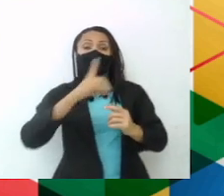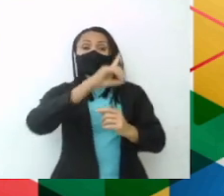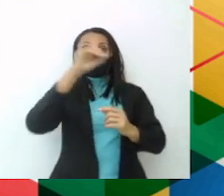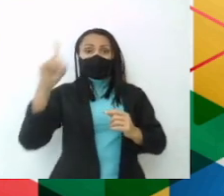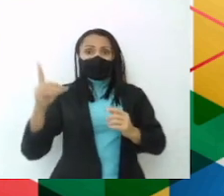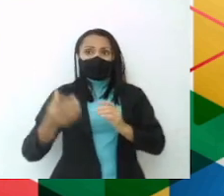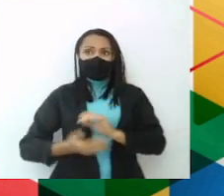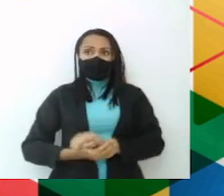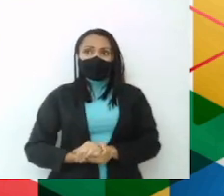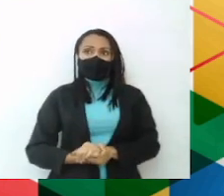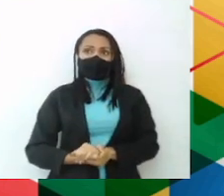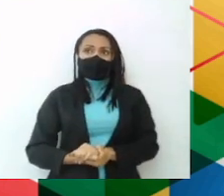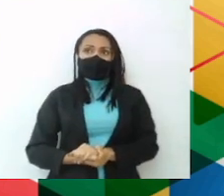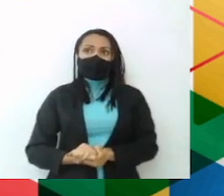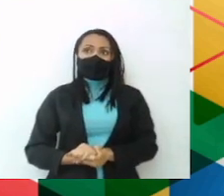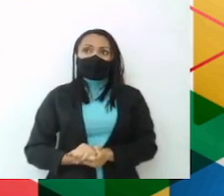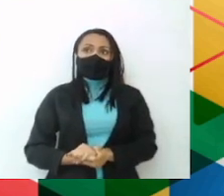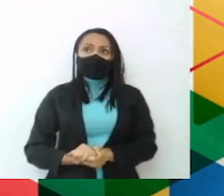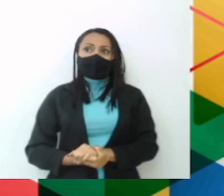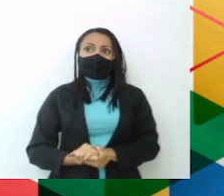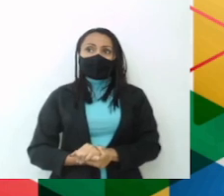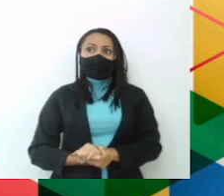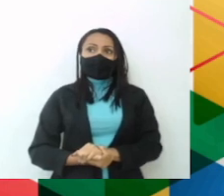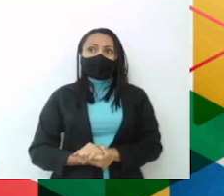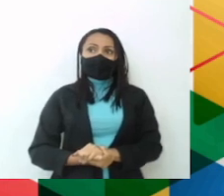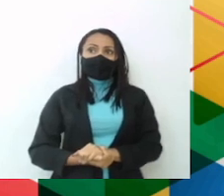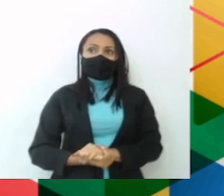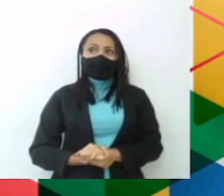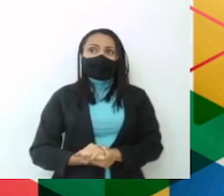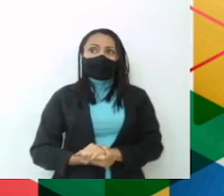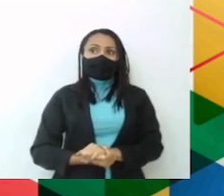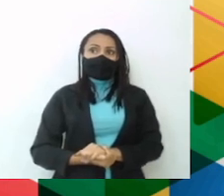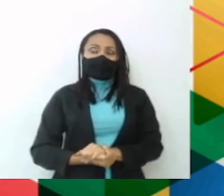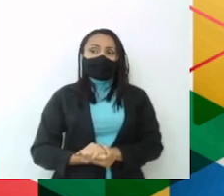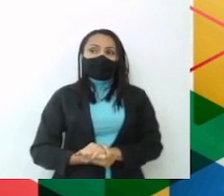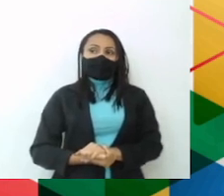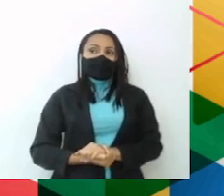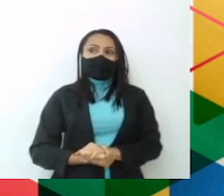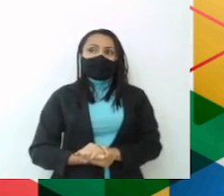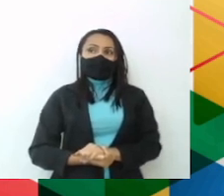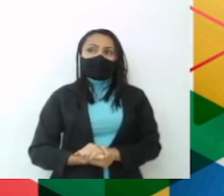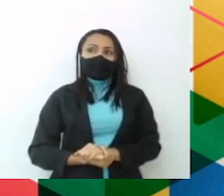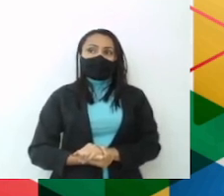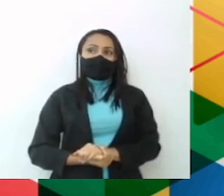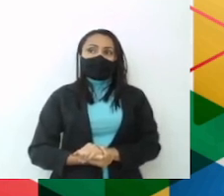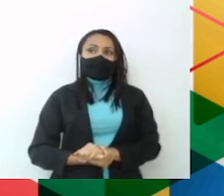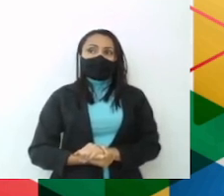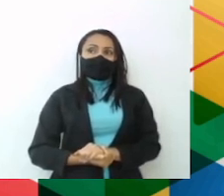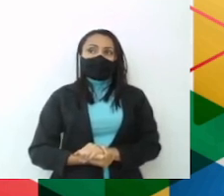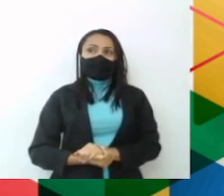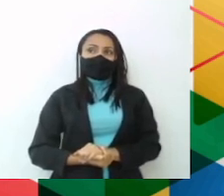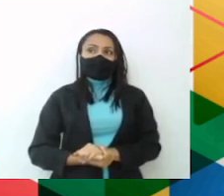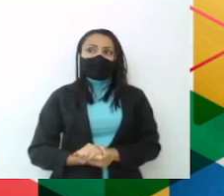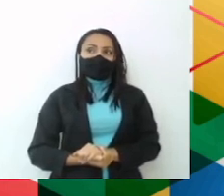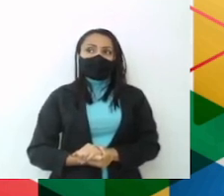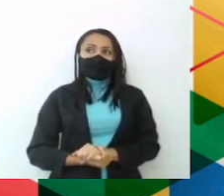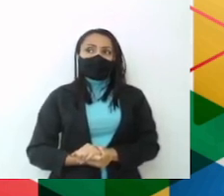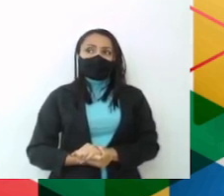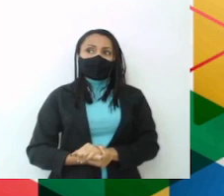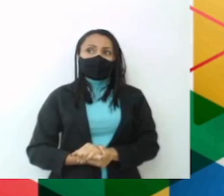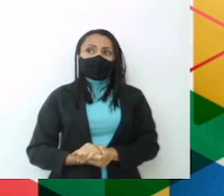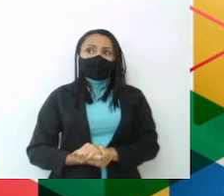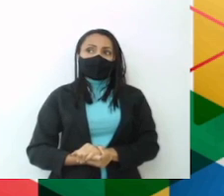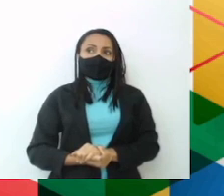dias. Então, eu vou botar aqui horas trabalhadas por dia e os